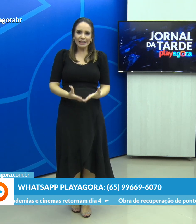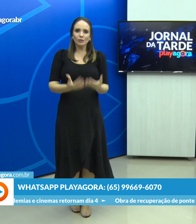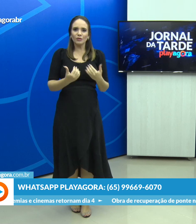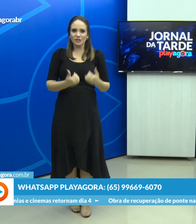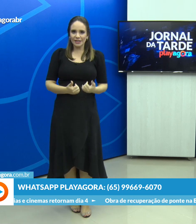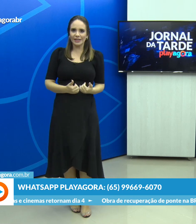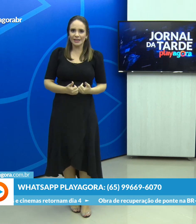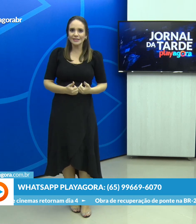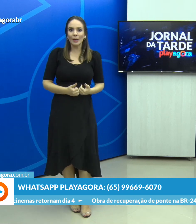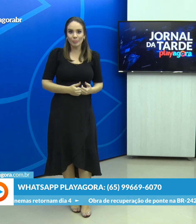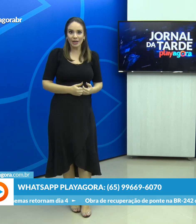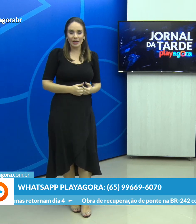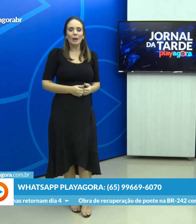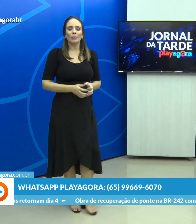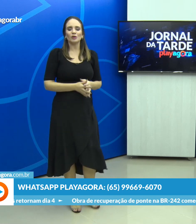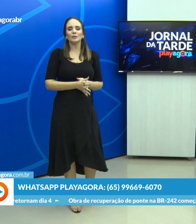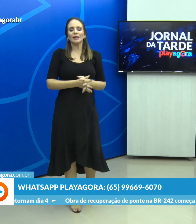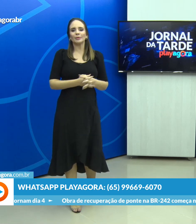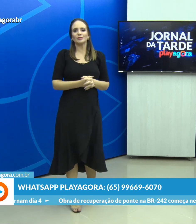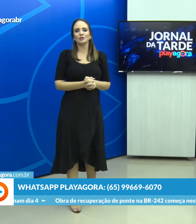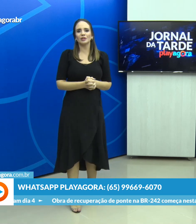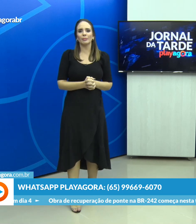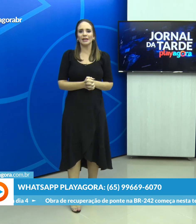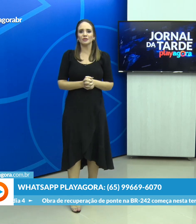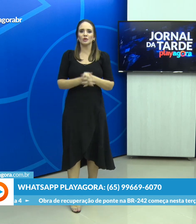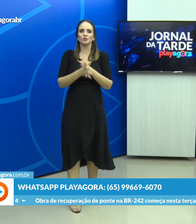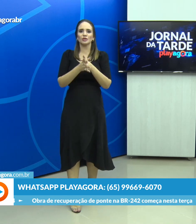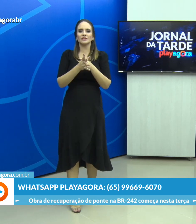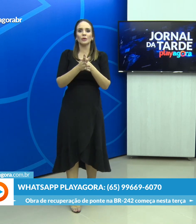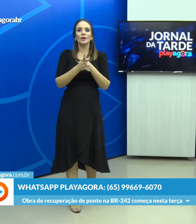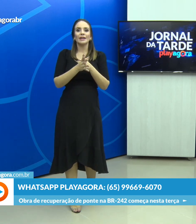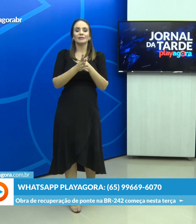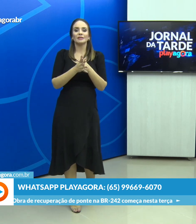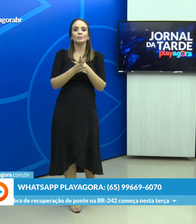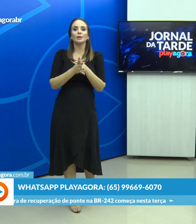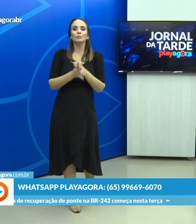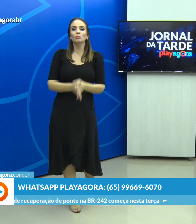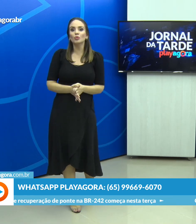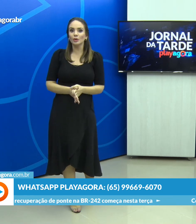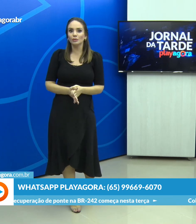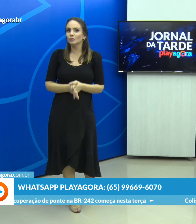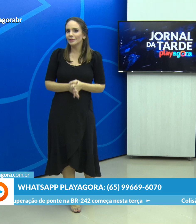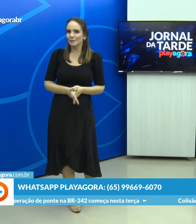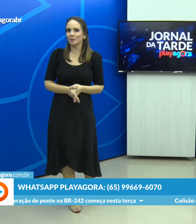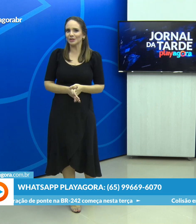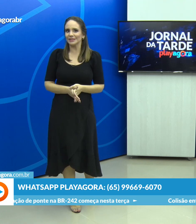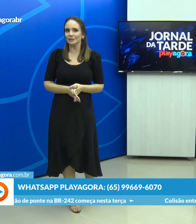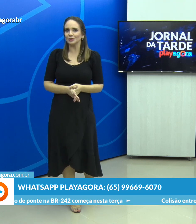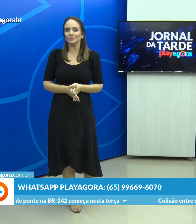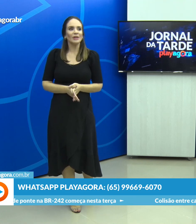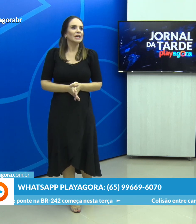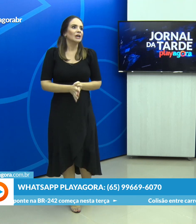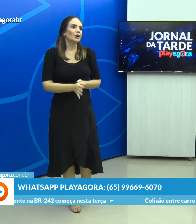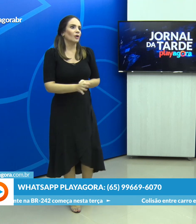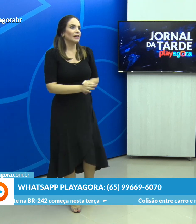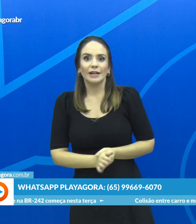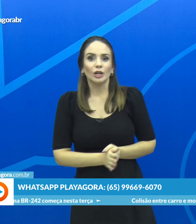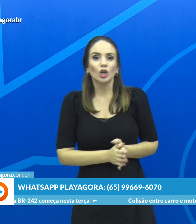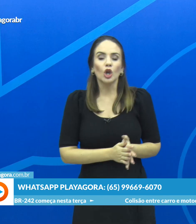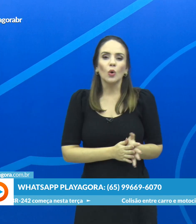ver e aquilo que você quer saber pode mandar para gente também a sua sugestão é sempre muito importante